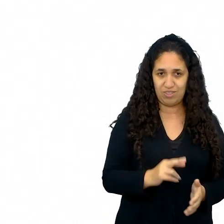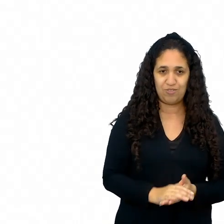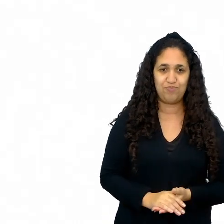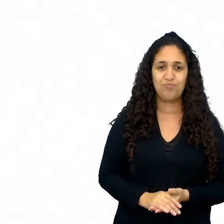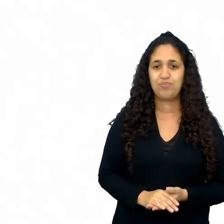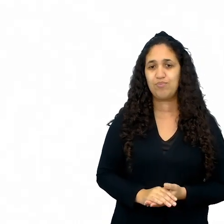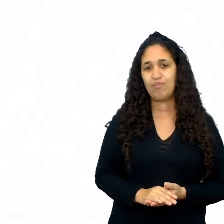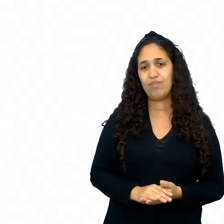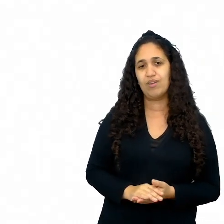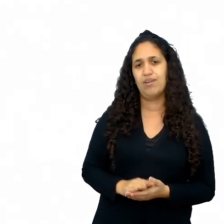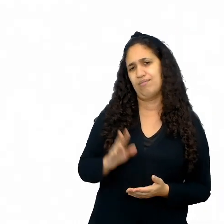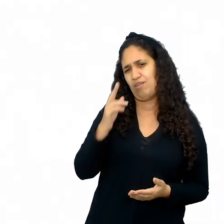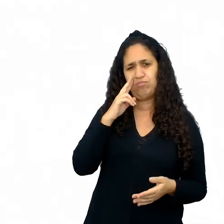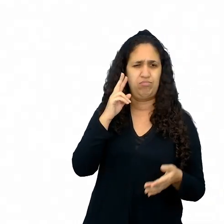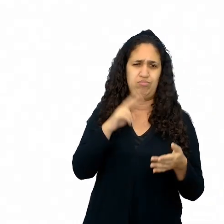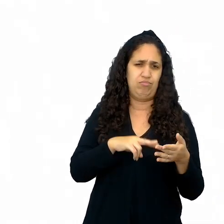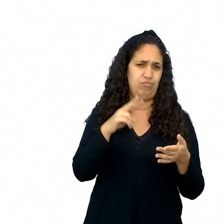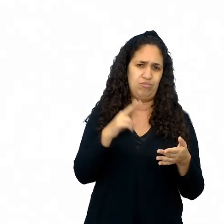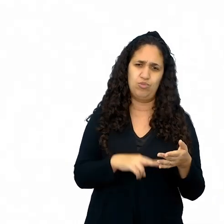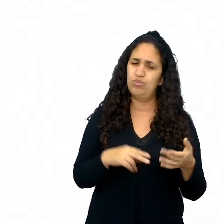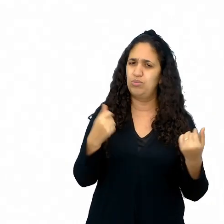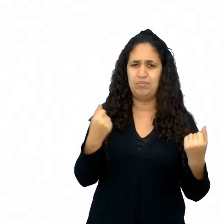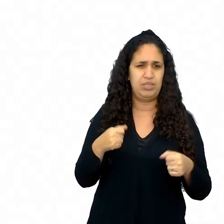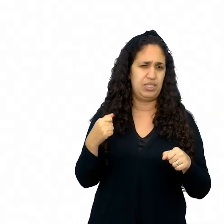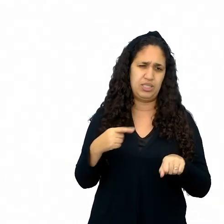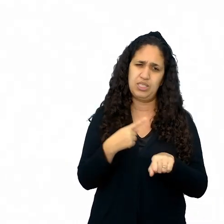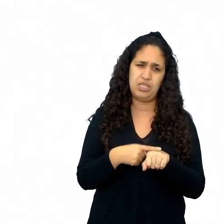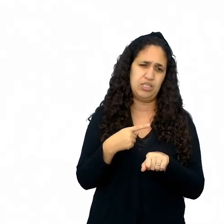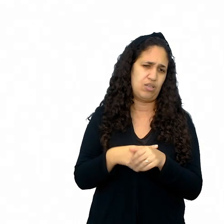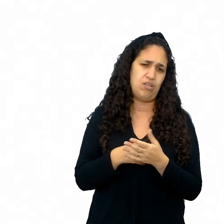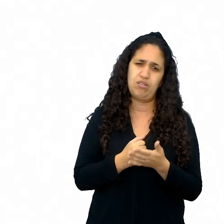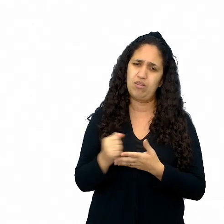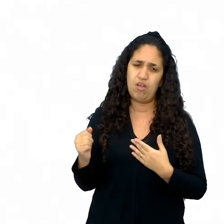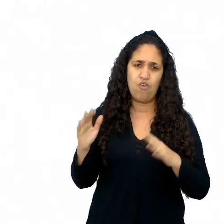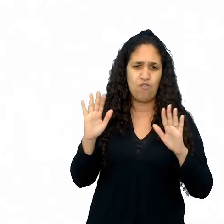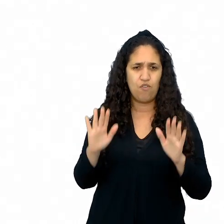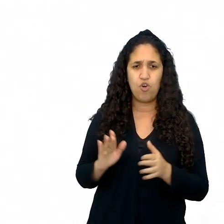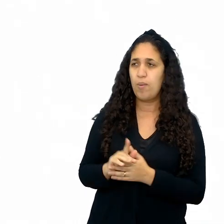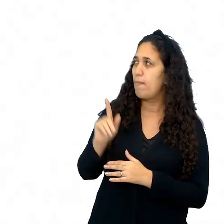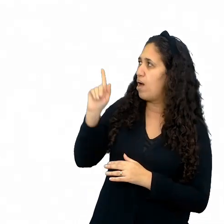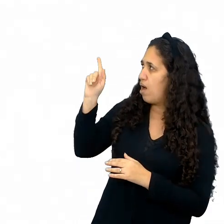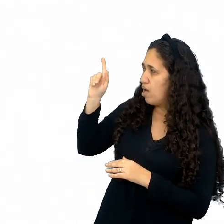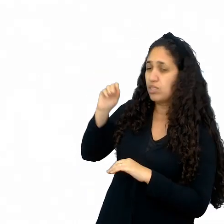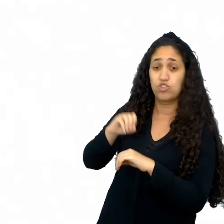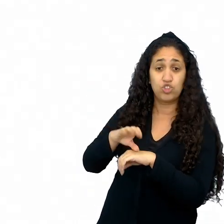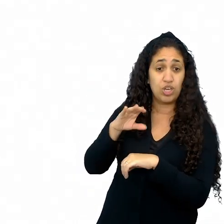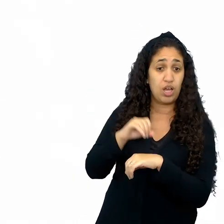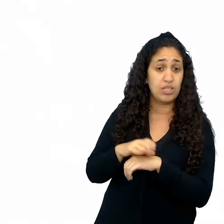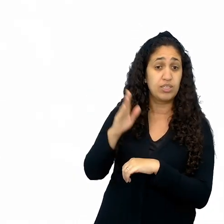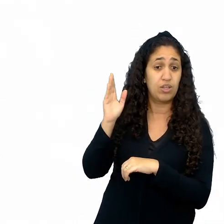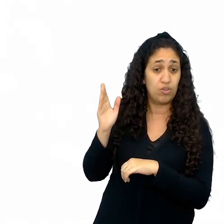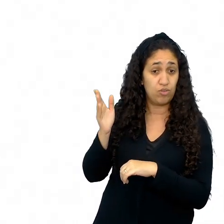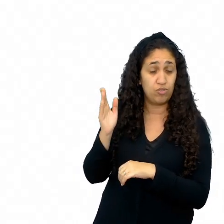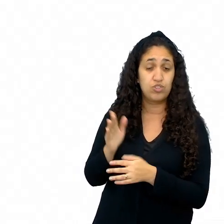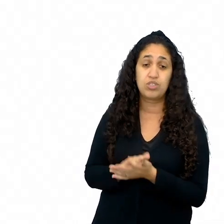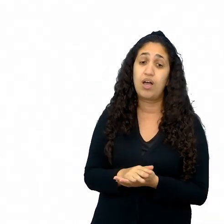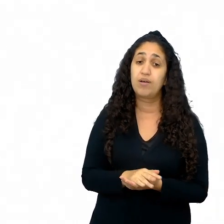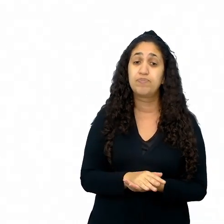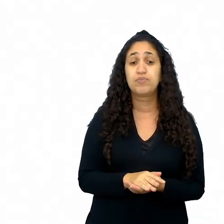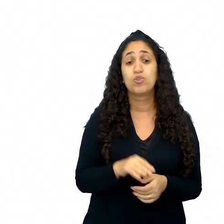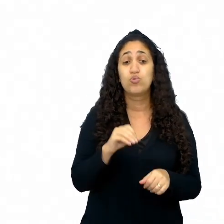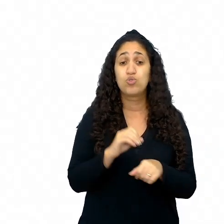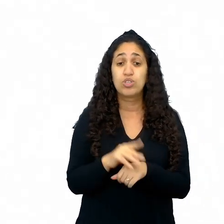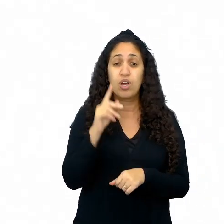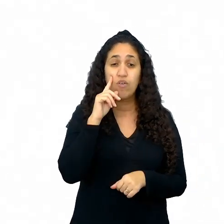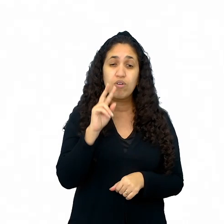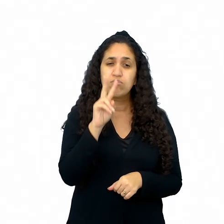eu não vou me ater à leitura em função do tempo, mas há indicações, né? Nós sugerimos que vocês observem, então,